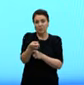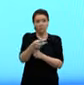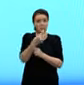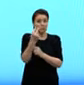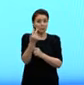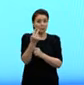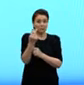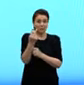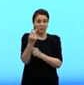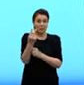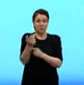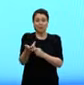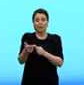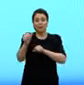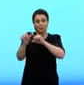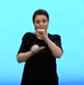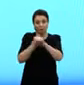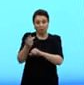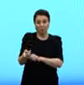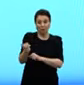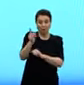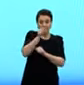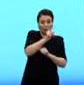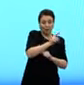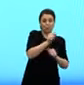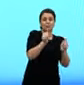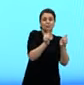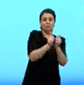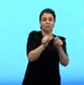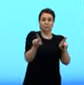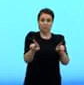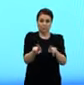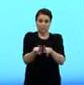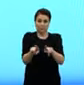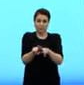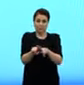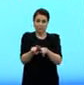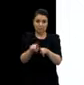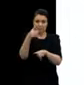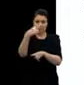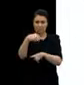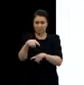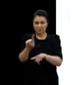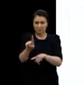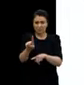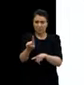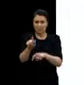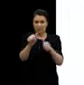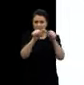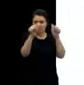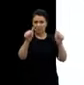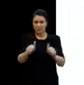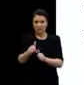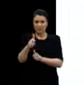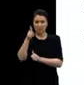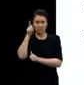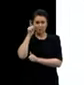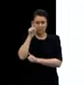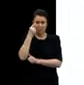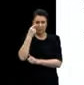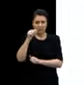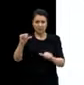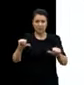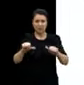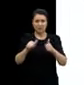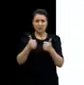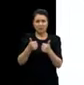2 vão para o outro lado, juntinhas. Ó, aqui, ó, acho que na próxima imagem dá para ver melhor. Ó, aqui nessa